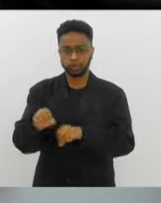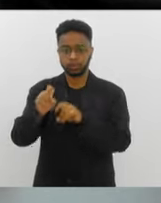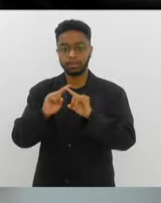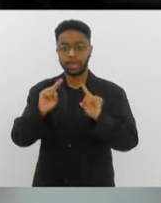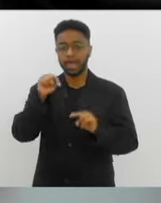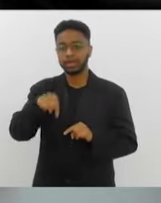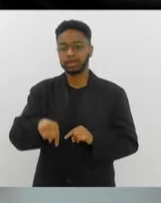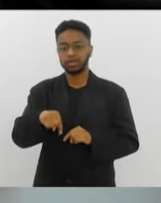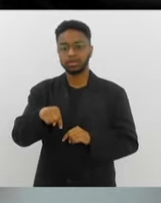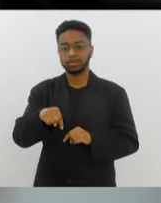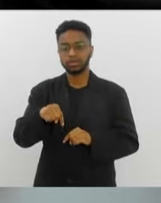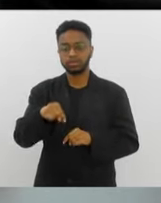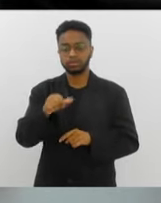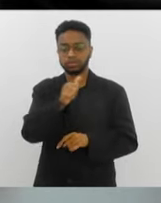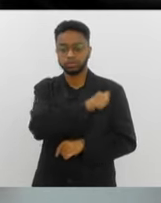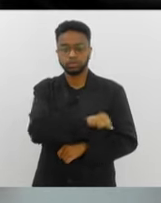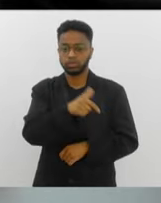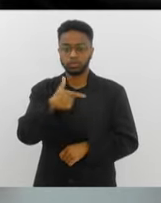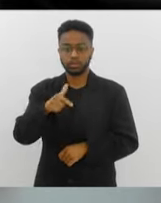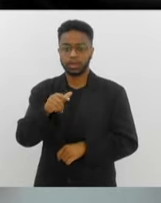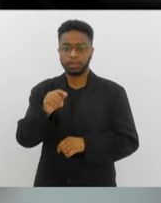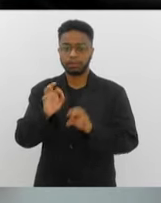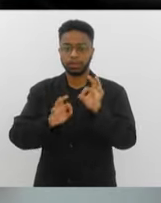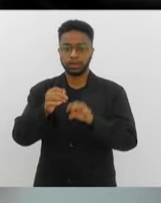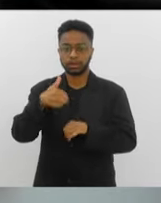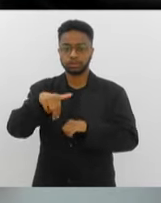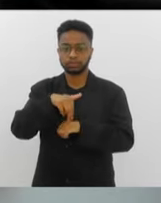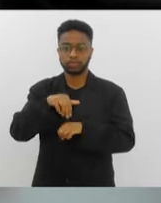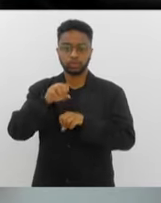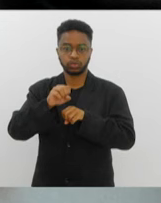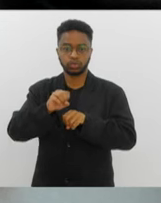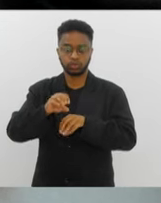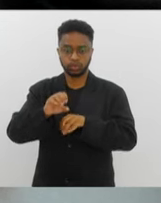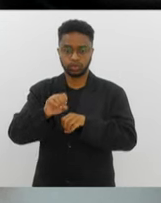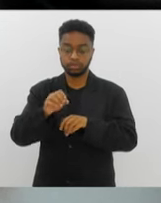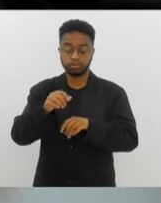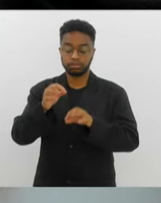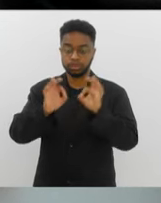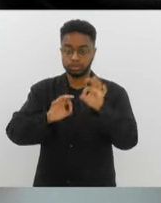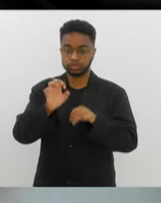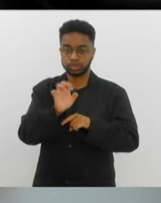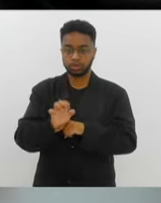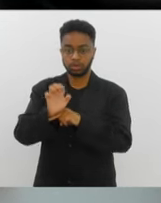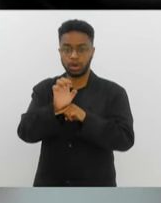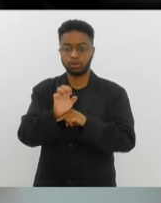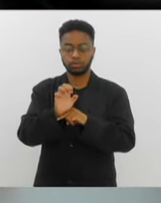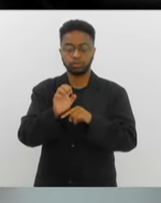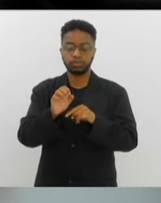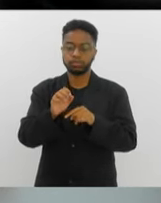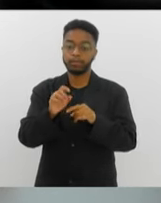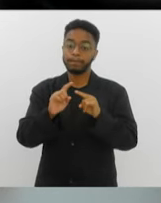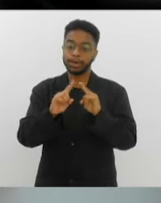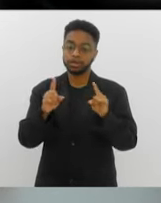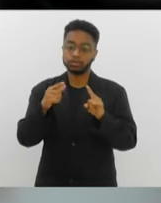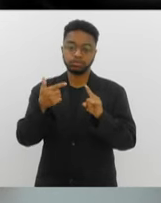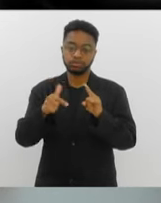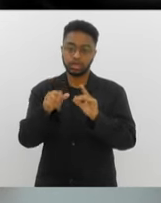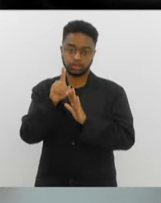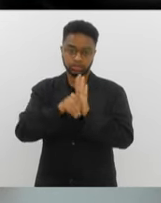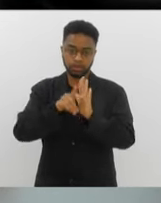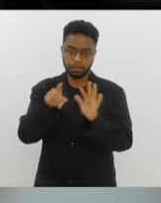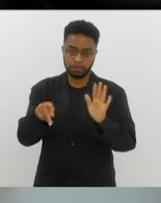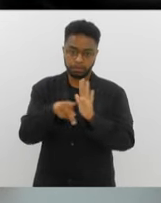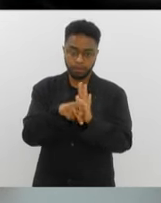plano estadual de educação atualizado. E a gente não tem uma lei de diretrizes própria. Mas a gente poderia estabelecer